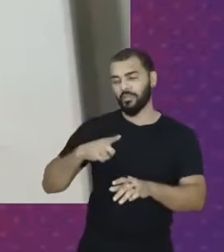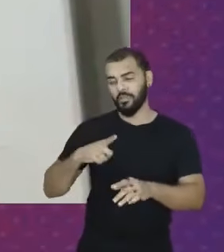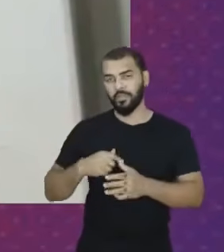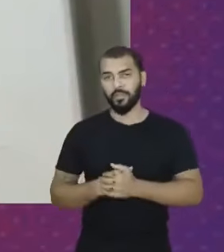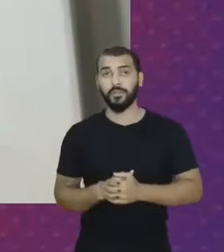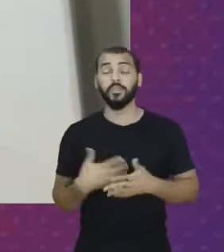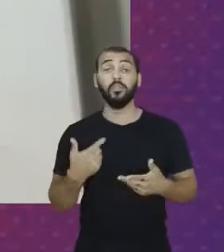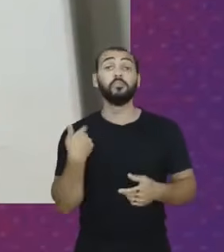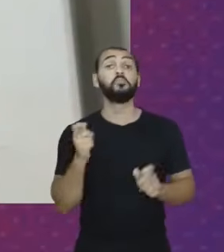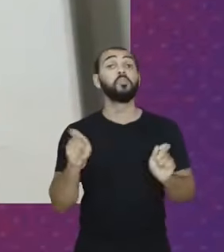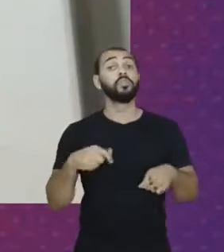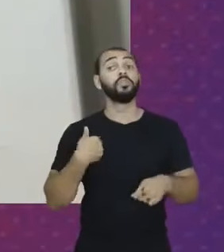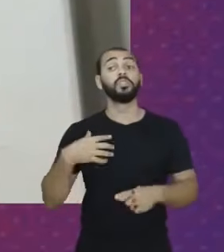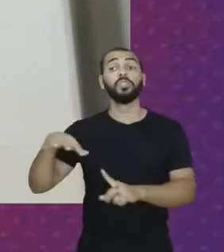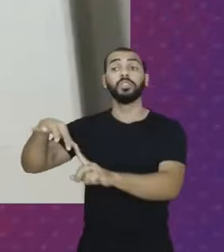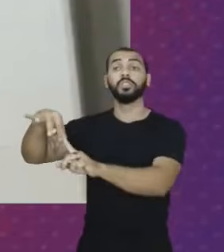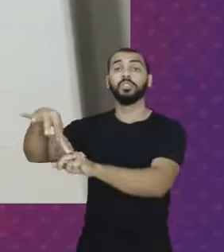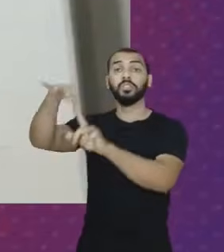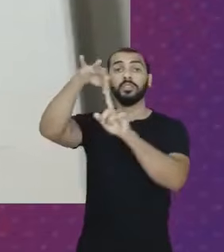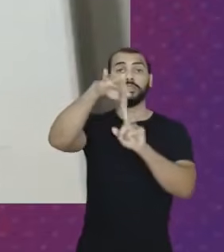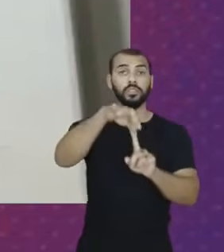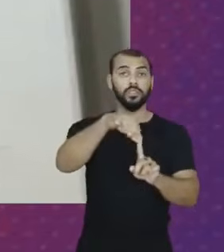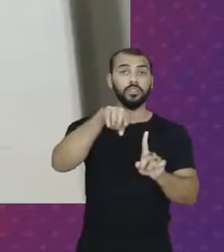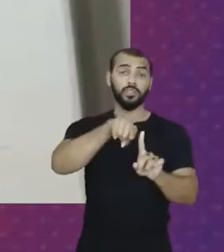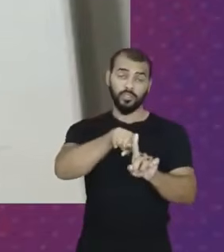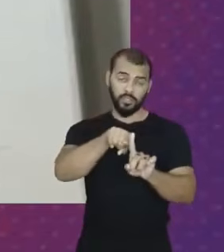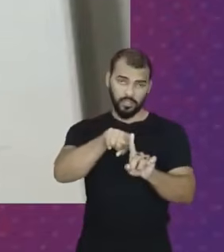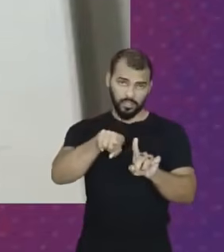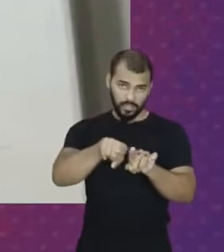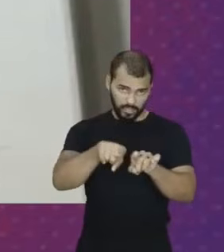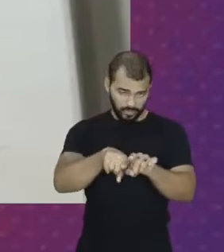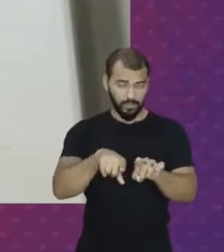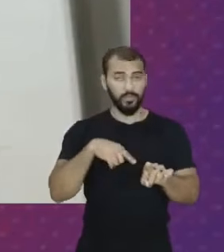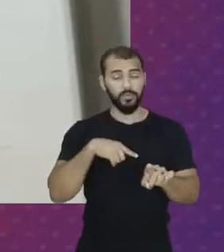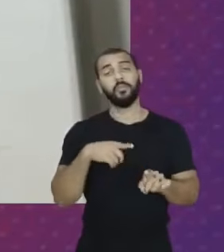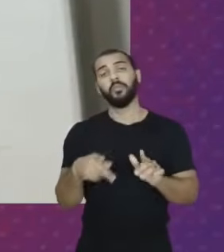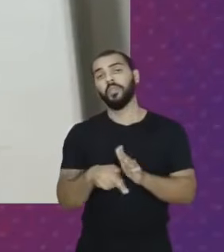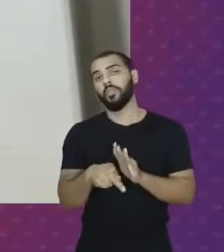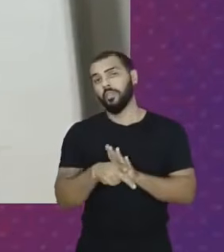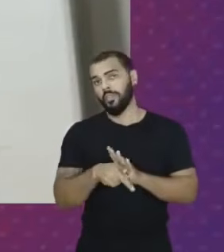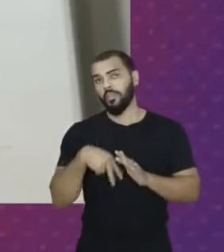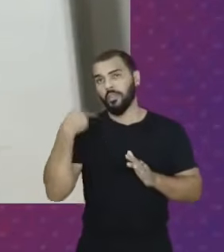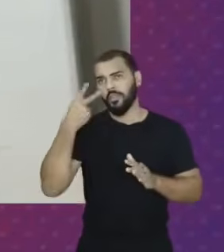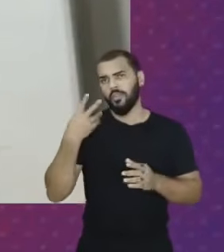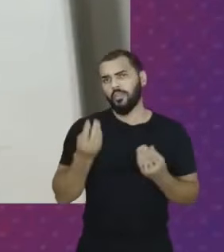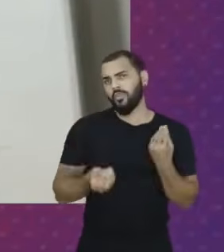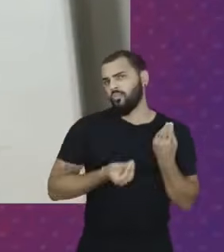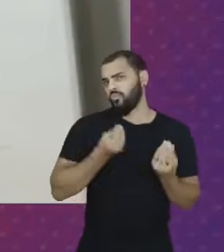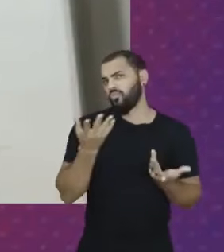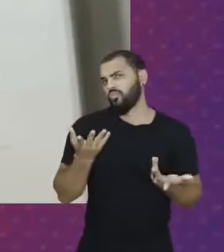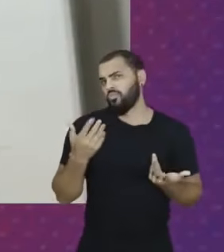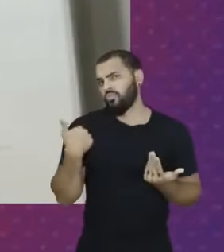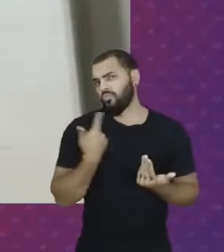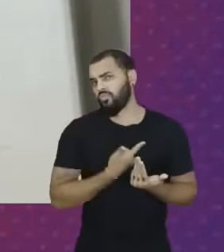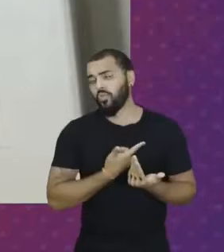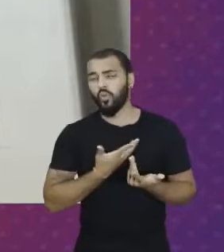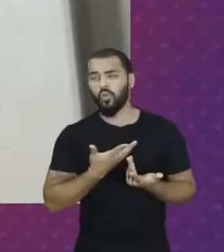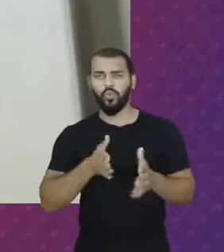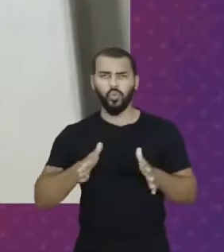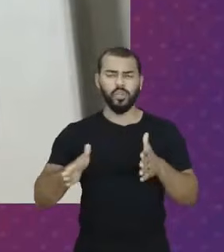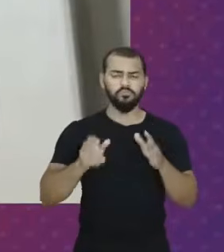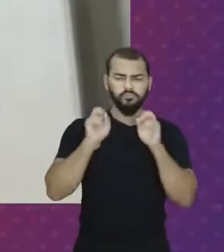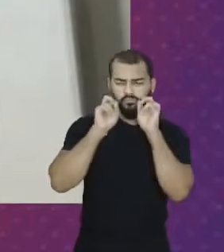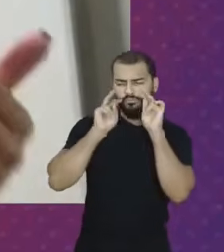a indicação, um dos exemplos dos instrumentos de trabalho do vereador, Como que o nosso mandato